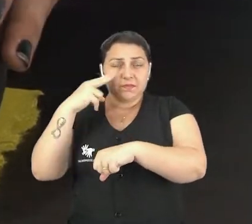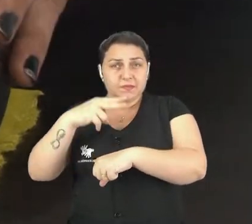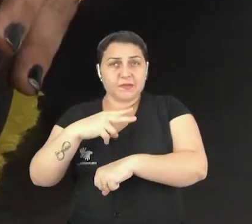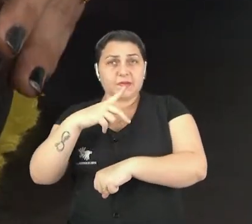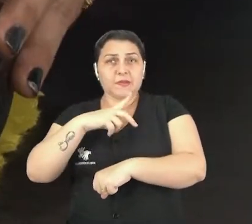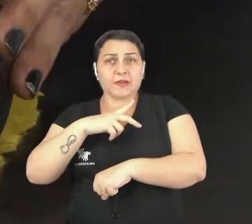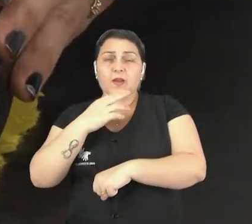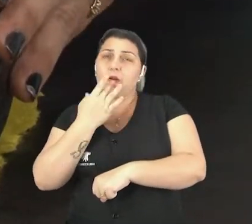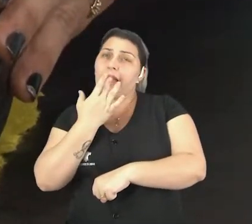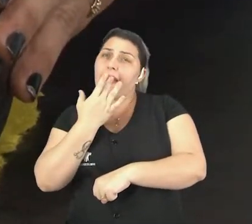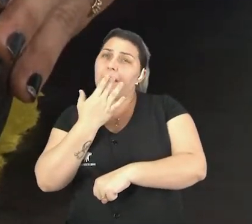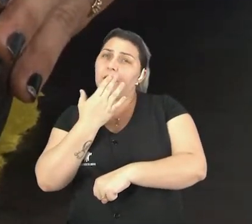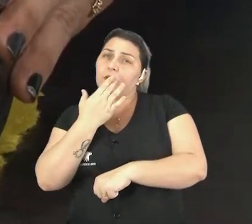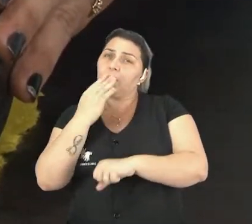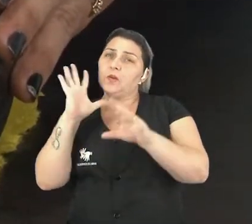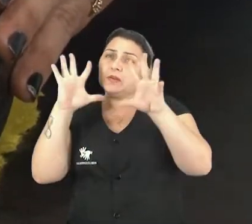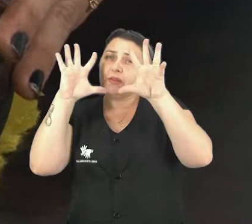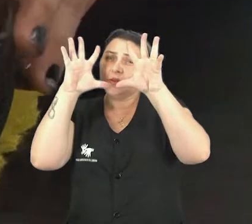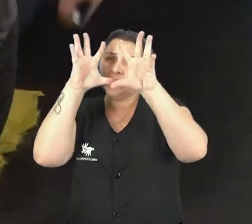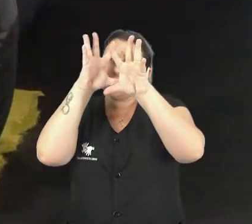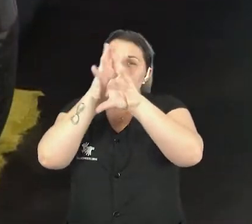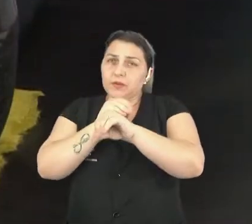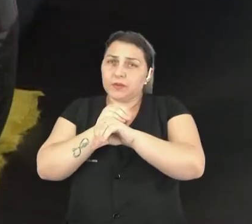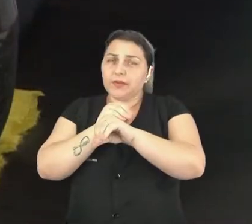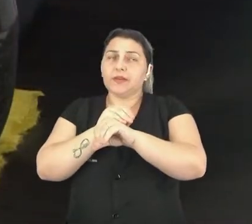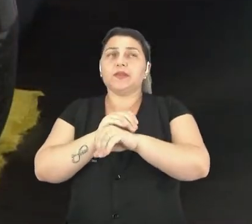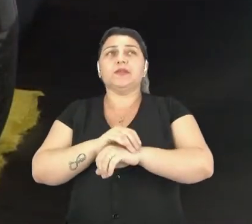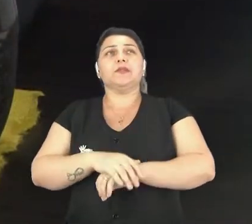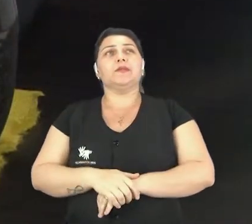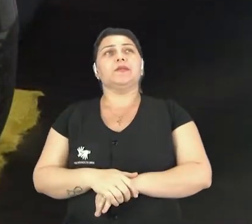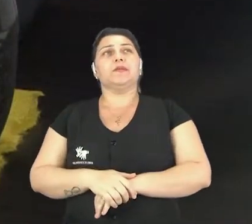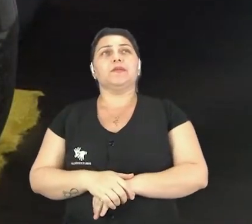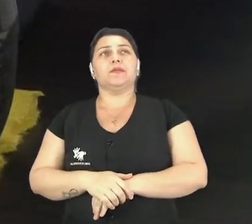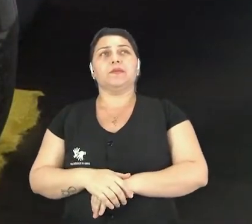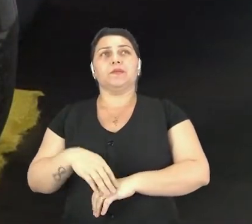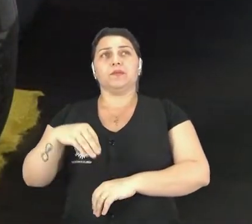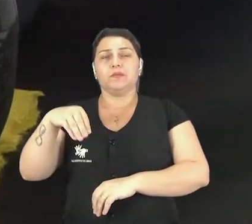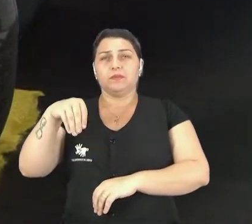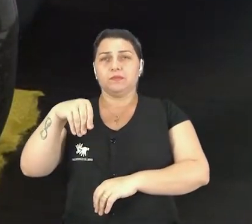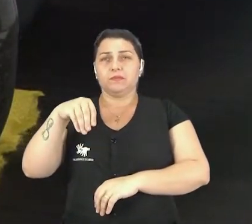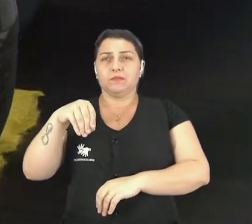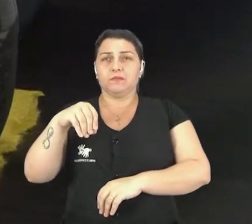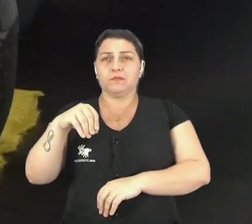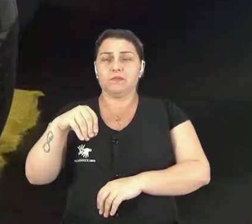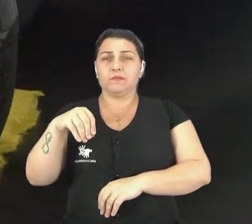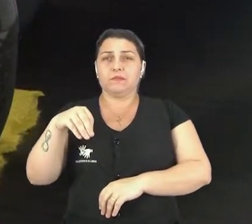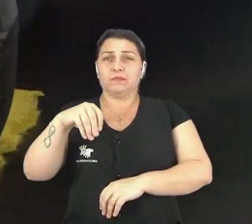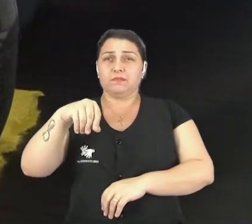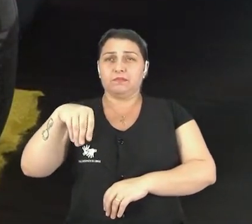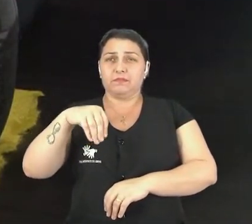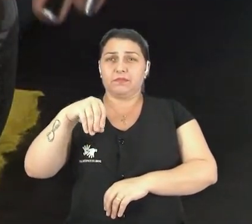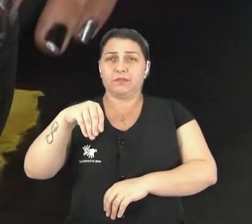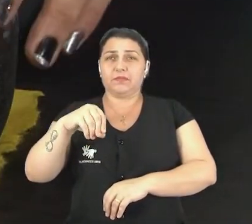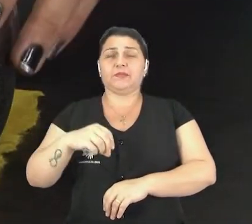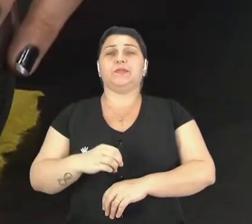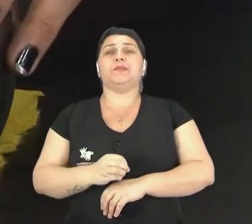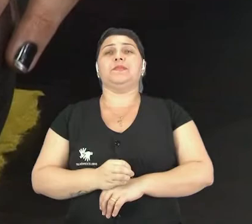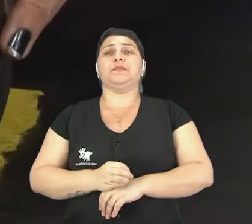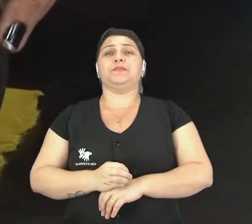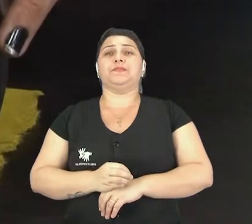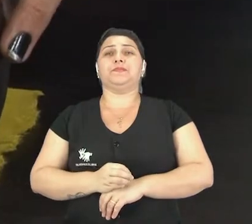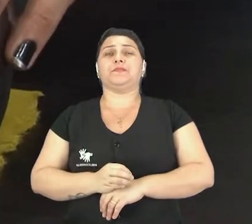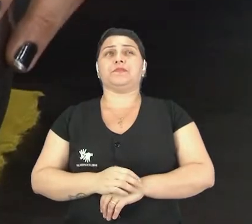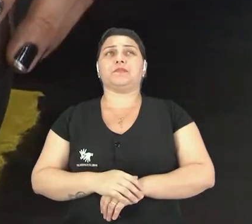tem uma cor bem mais escura, tá? Eu vou até pegar aqui, olha como ele é mais soltinho. Esse